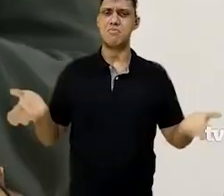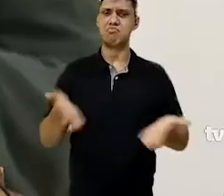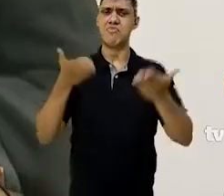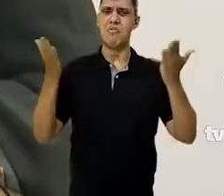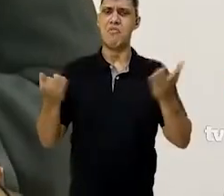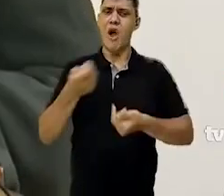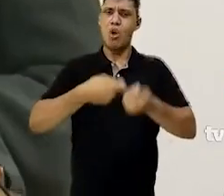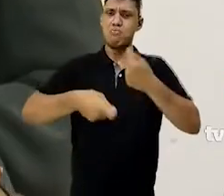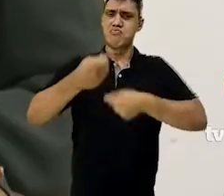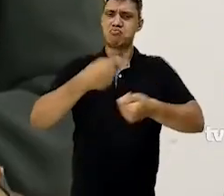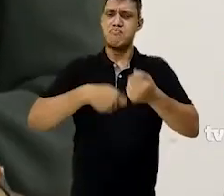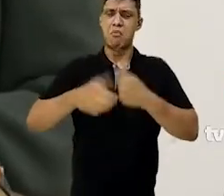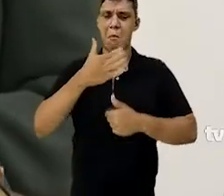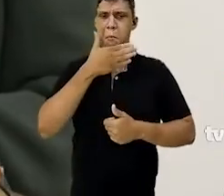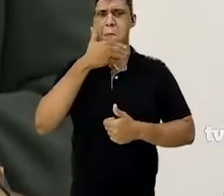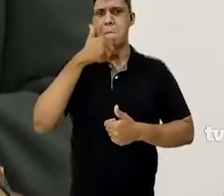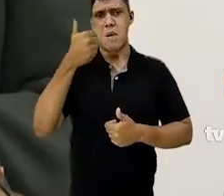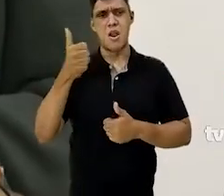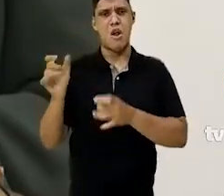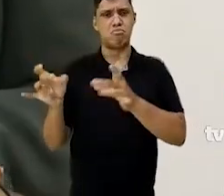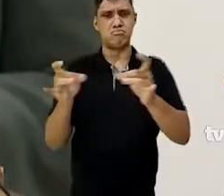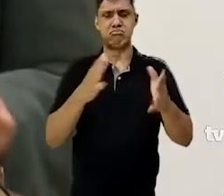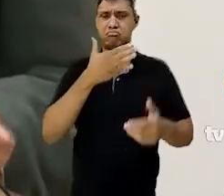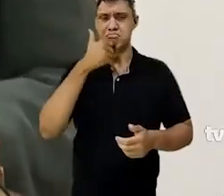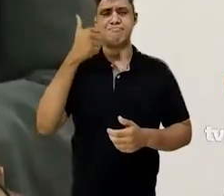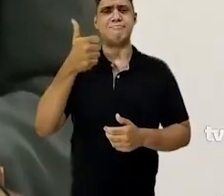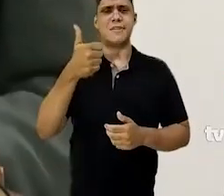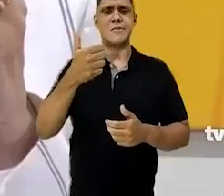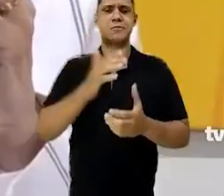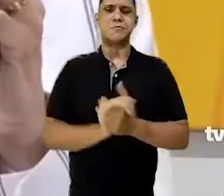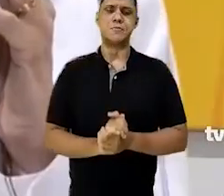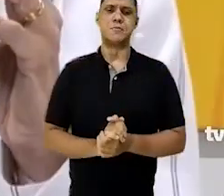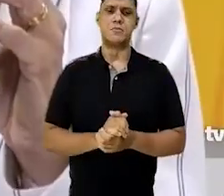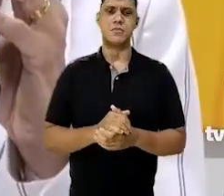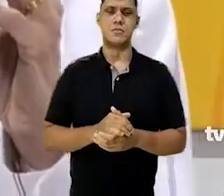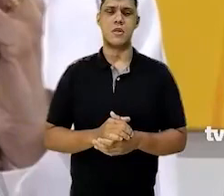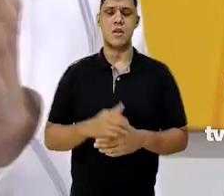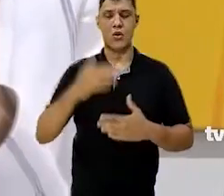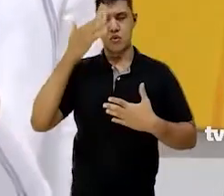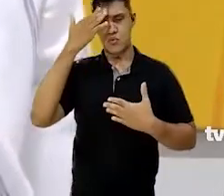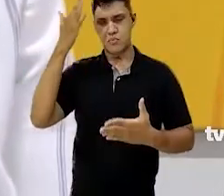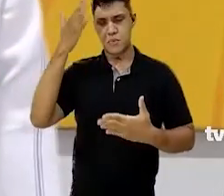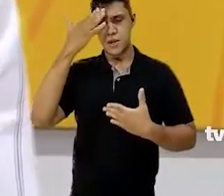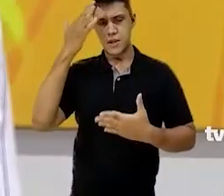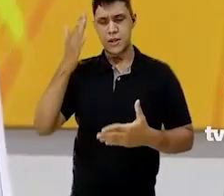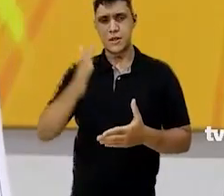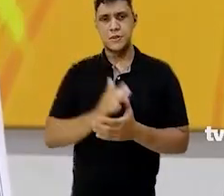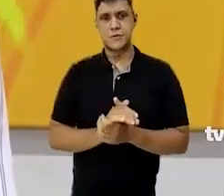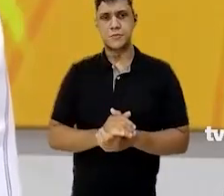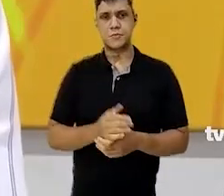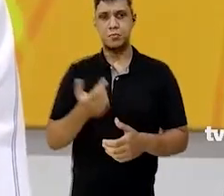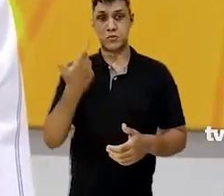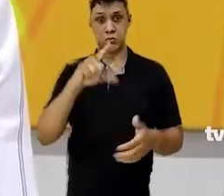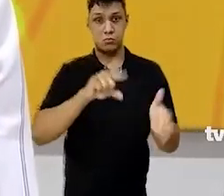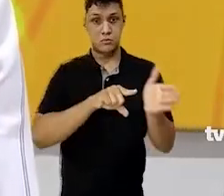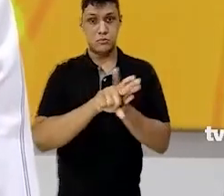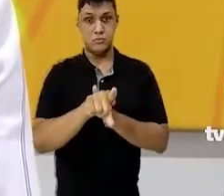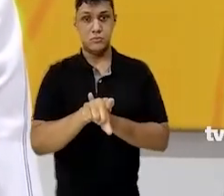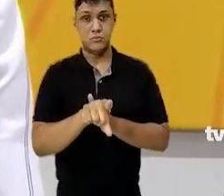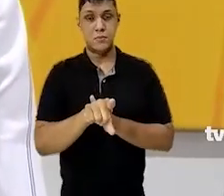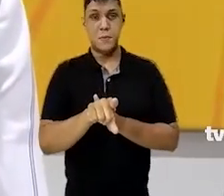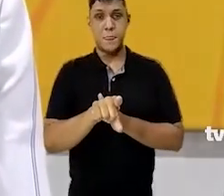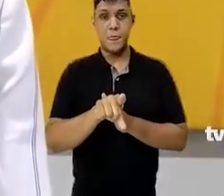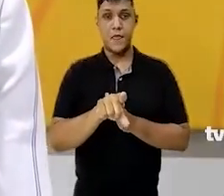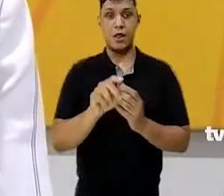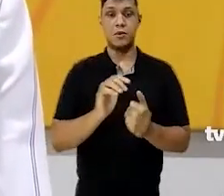melhor para a sociedade e para o povo seridoense. Obrigada, candidato. A próxima pergunta a ser feita